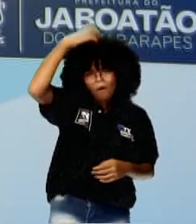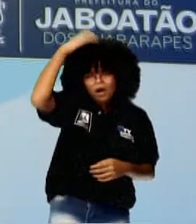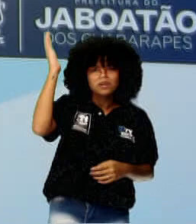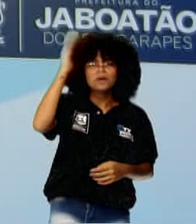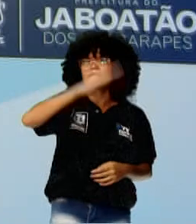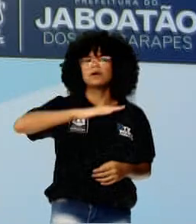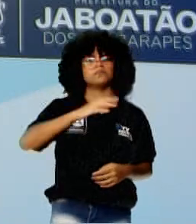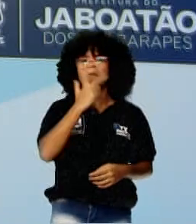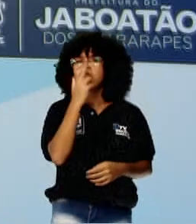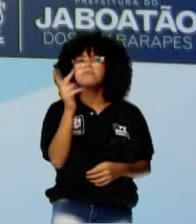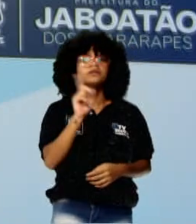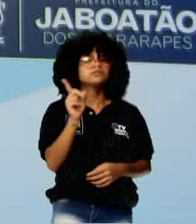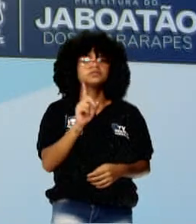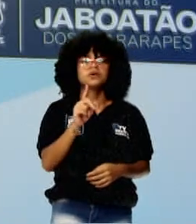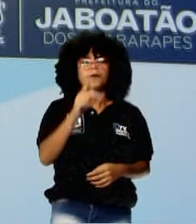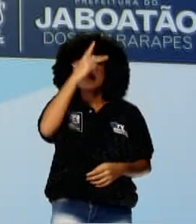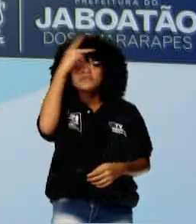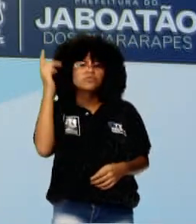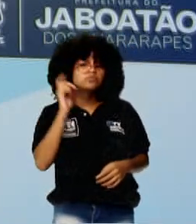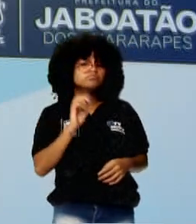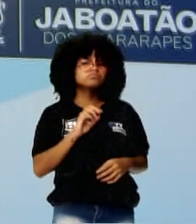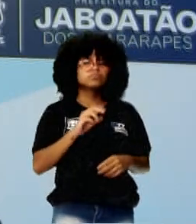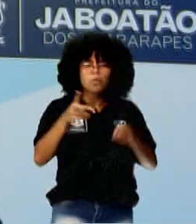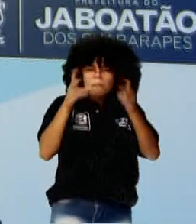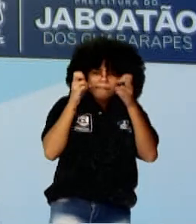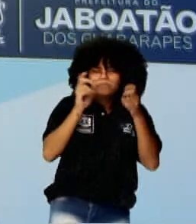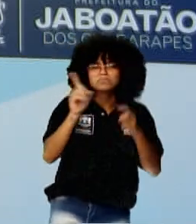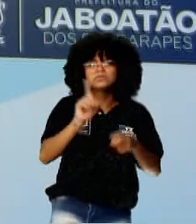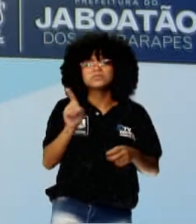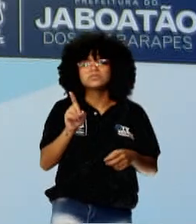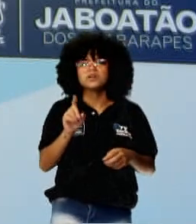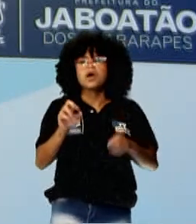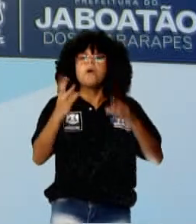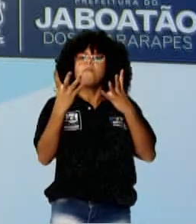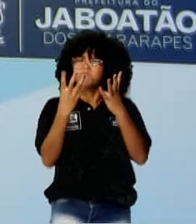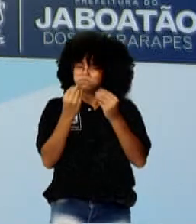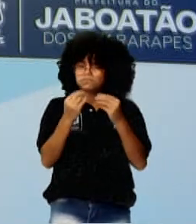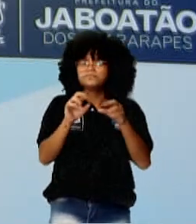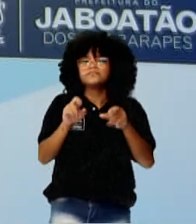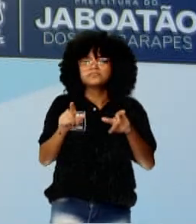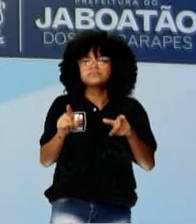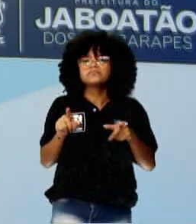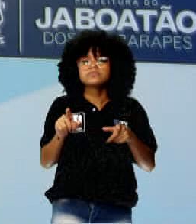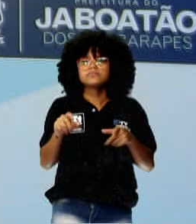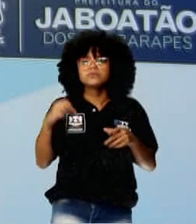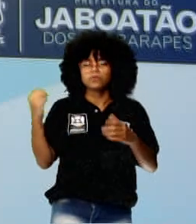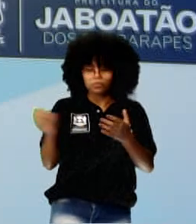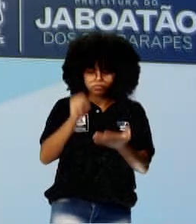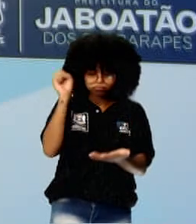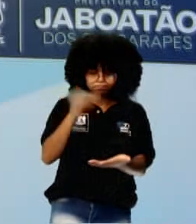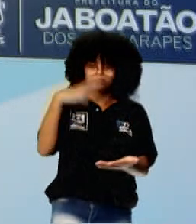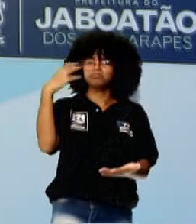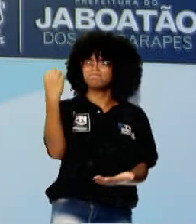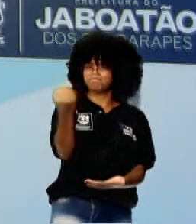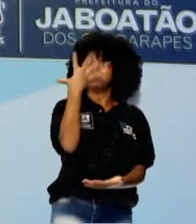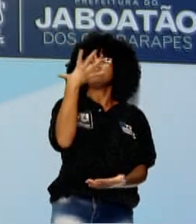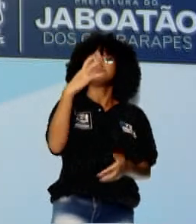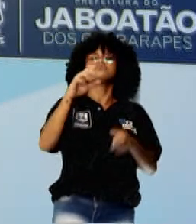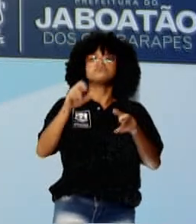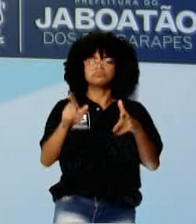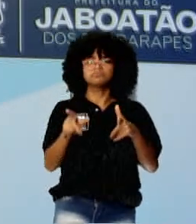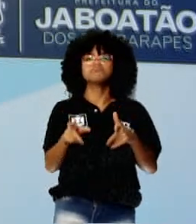não era mesmo, ninguém percebia que era ela. Ela estava completamente diferente, um feitiço mudou a sua